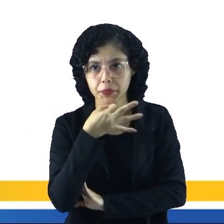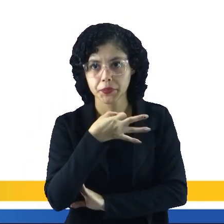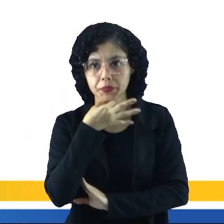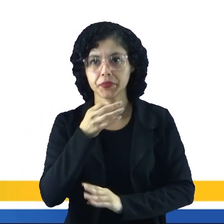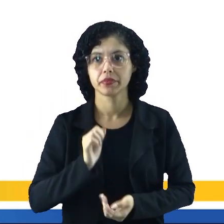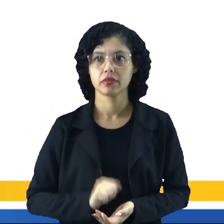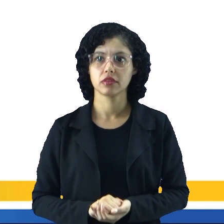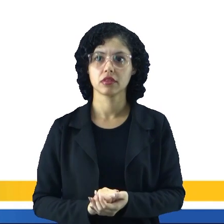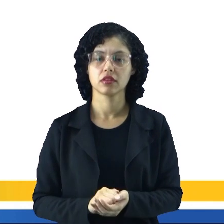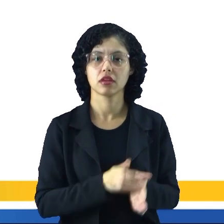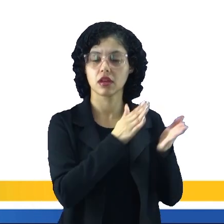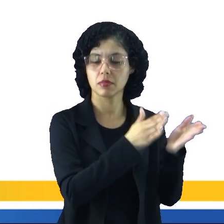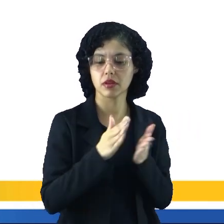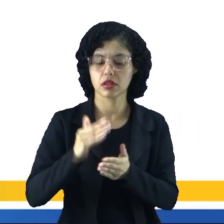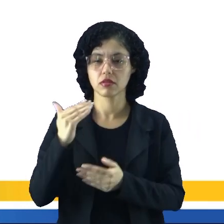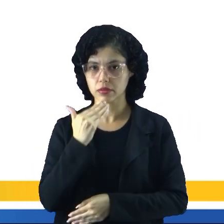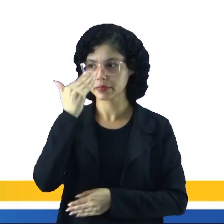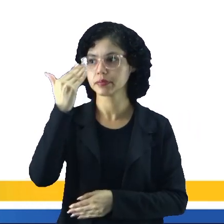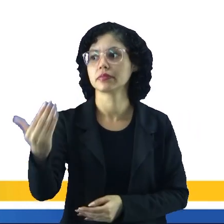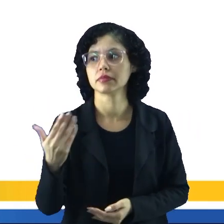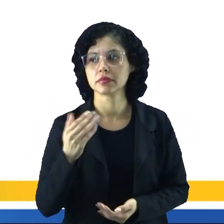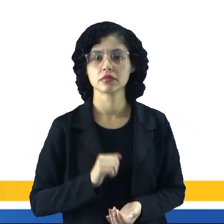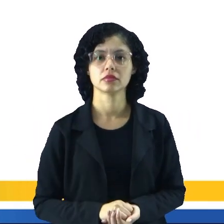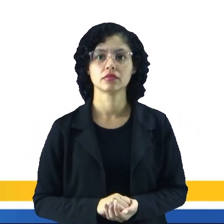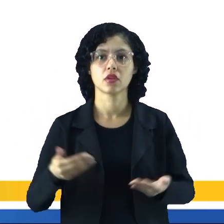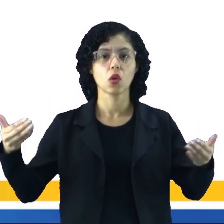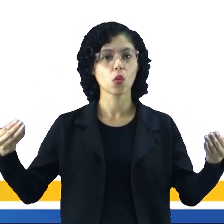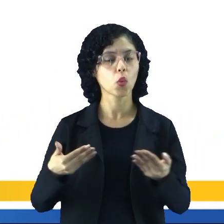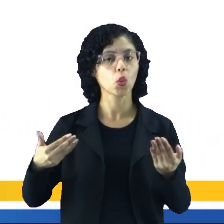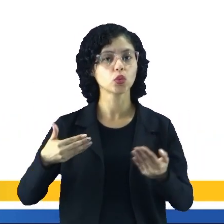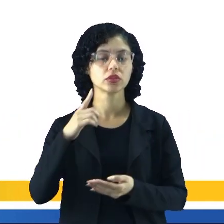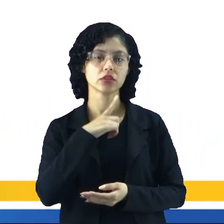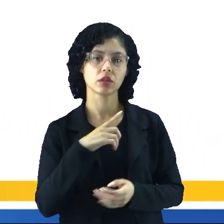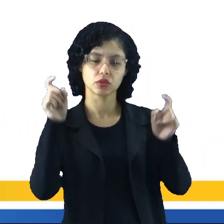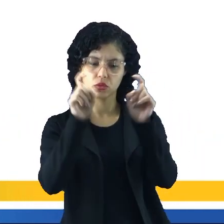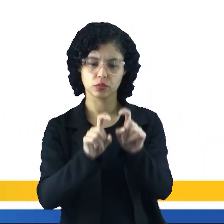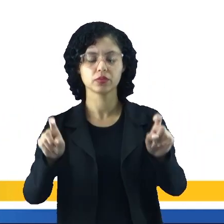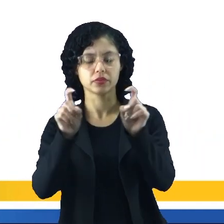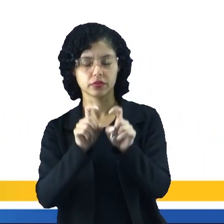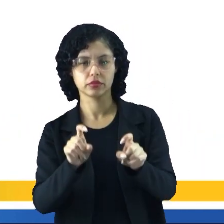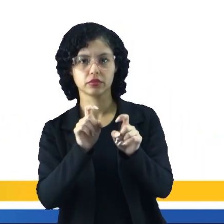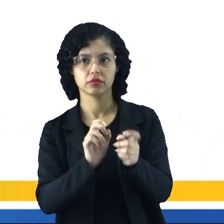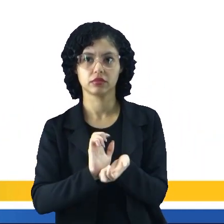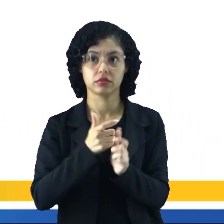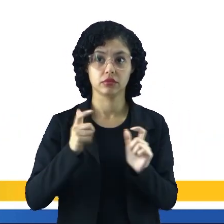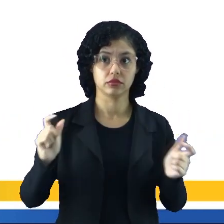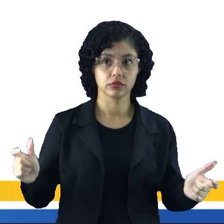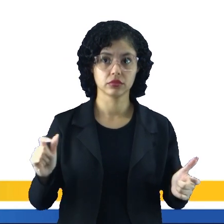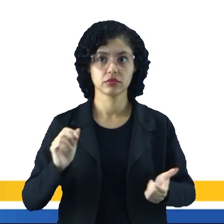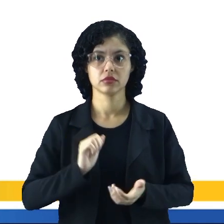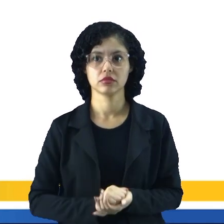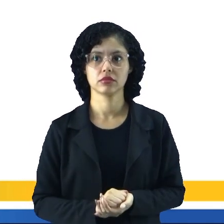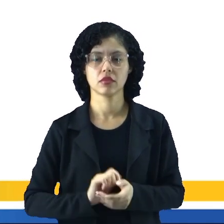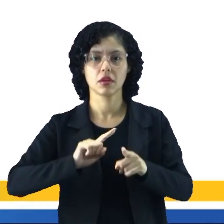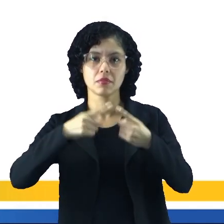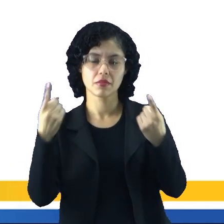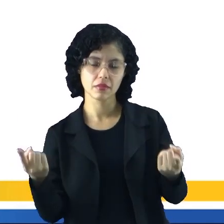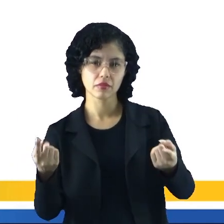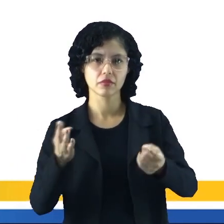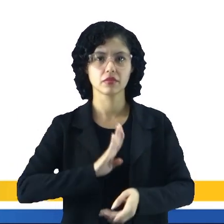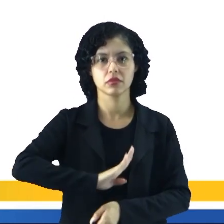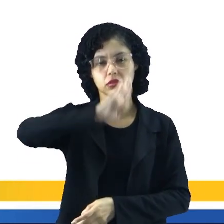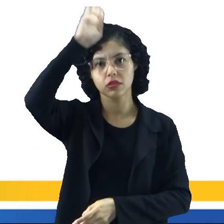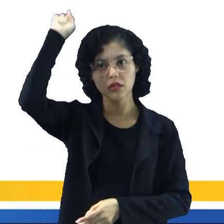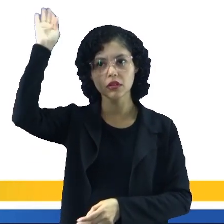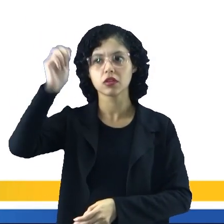e repassavam adiante hoje nós temos computadores e banda larga mas os romanos